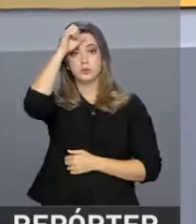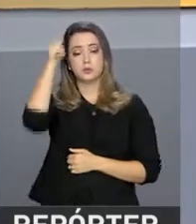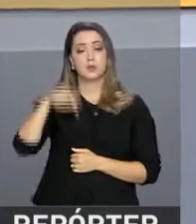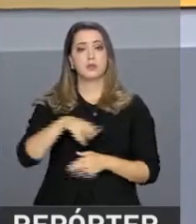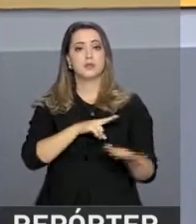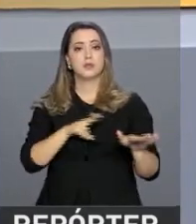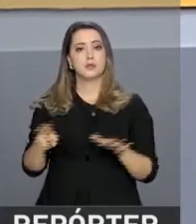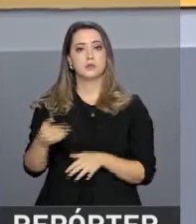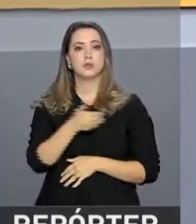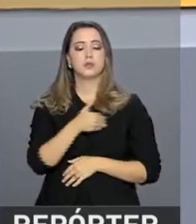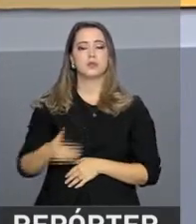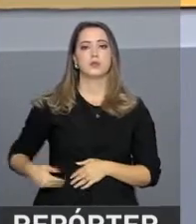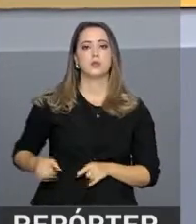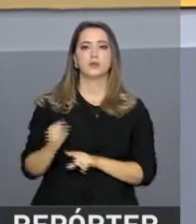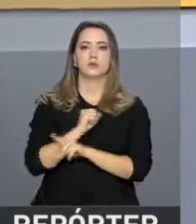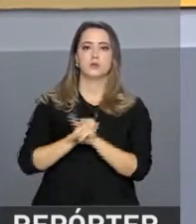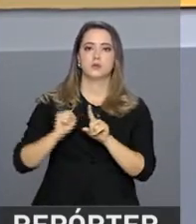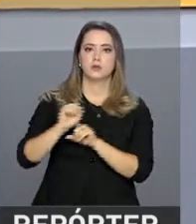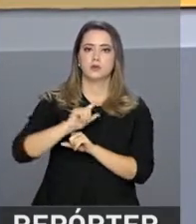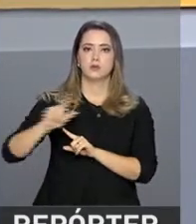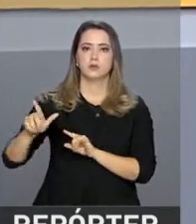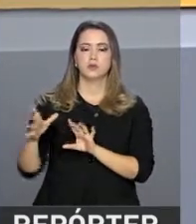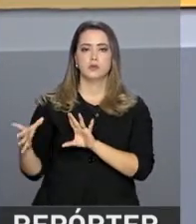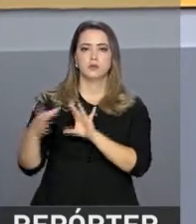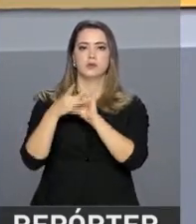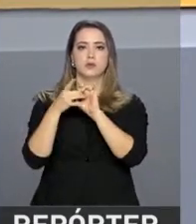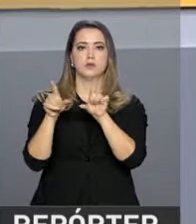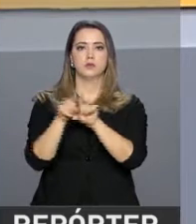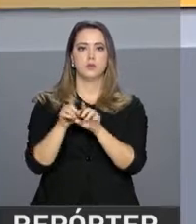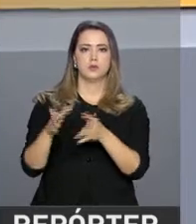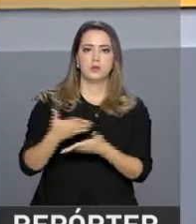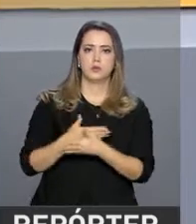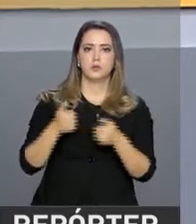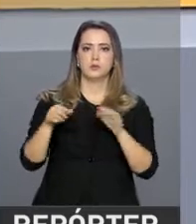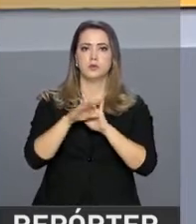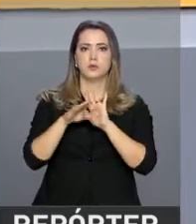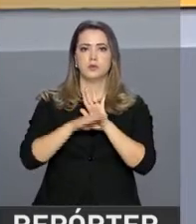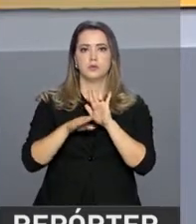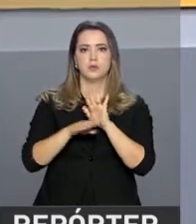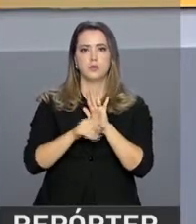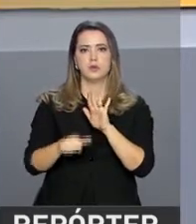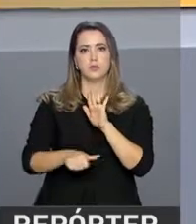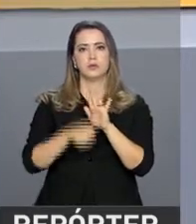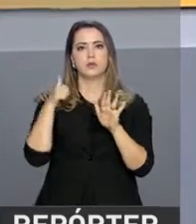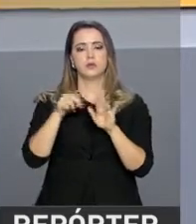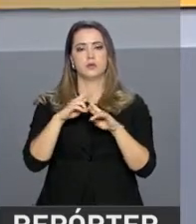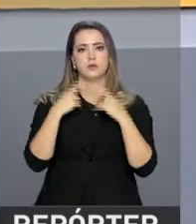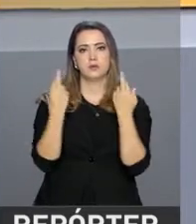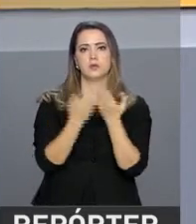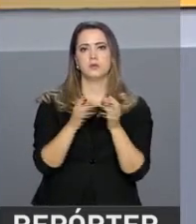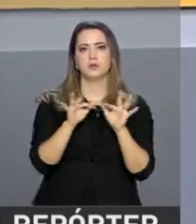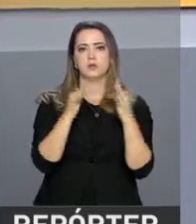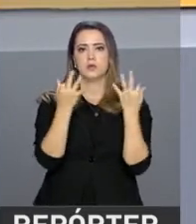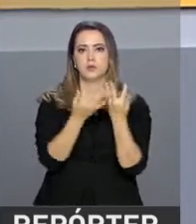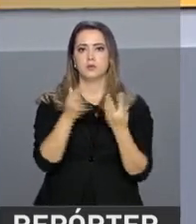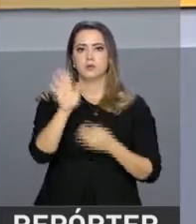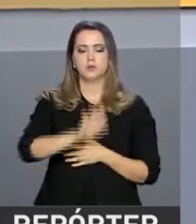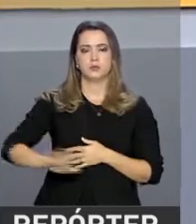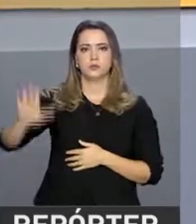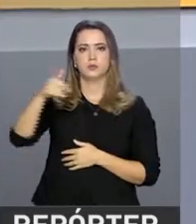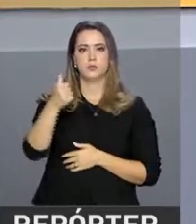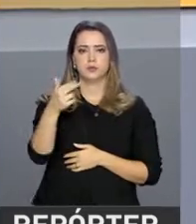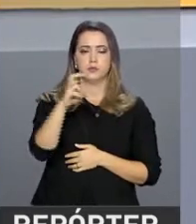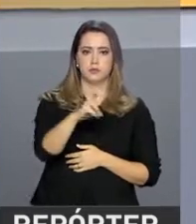e sociedade civil estão reunidos para aperfeiçoar o programa criado na primeira reunião extraordinária do fórum nacional